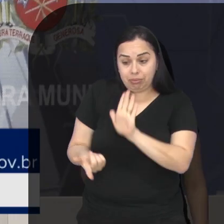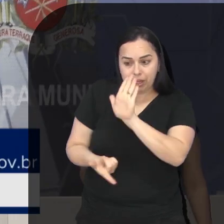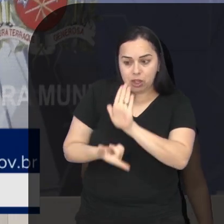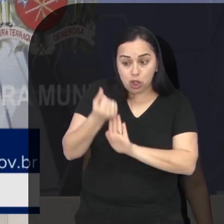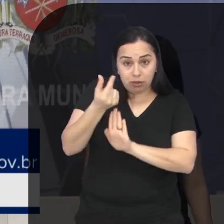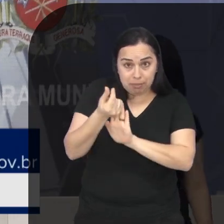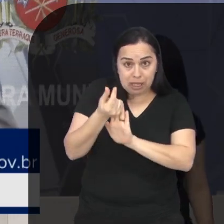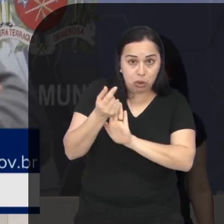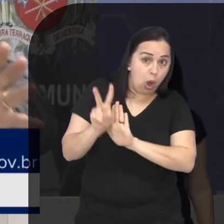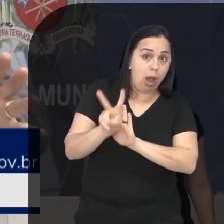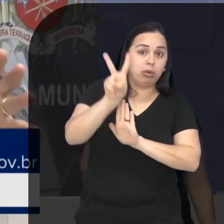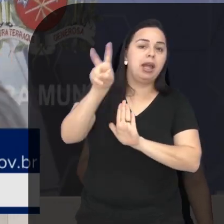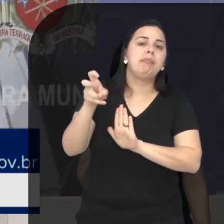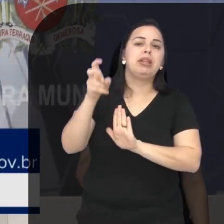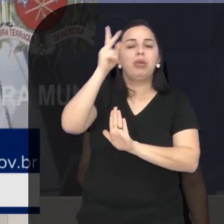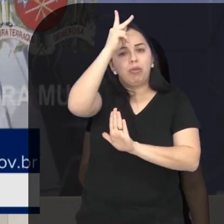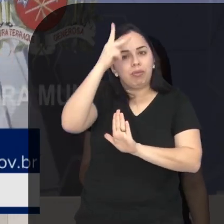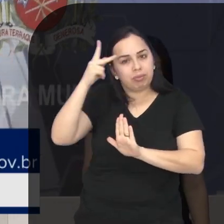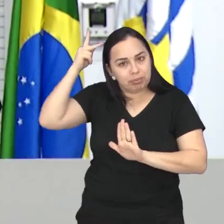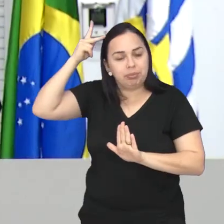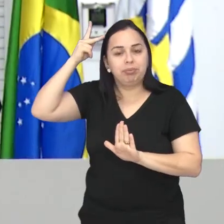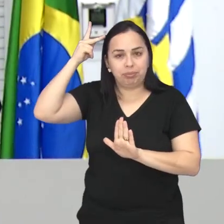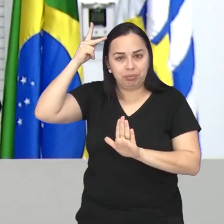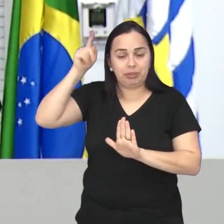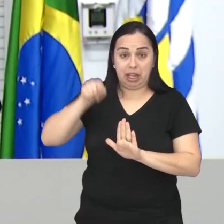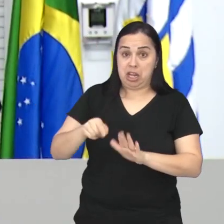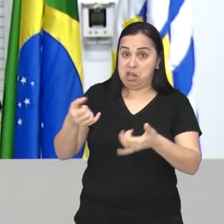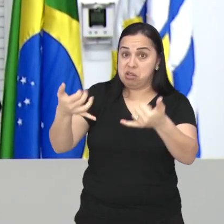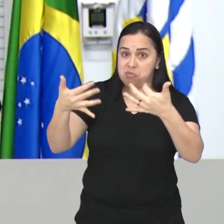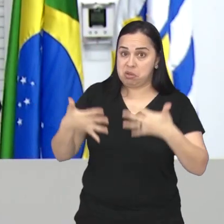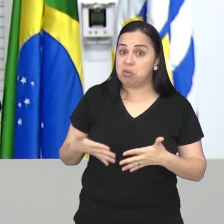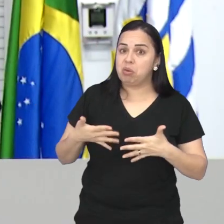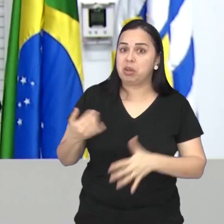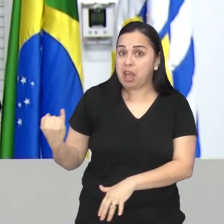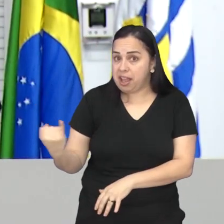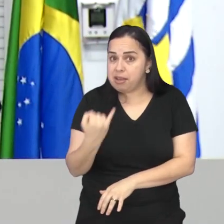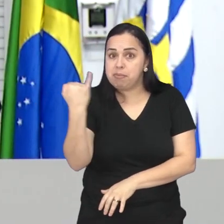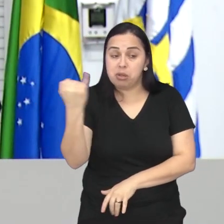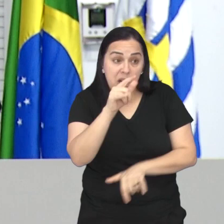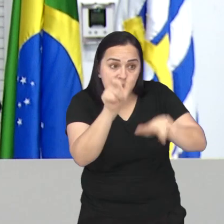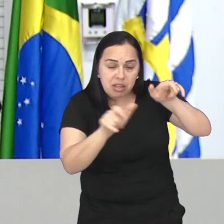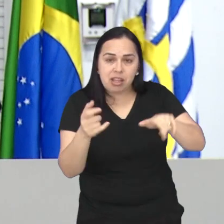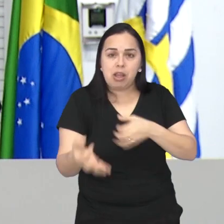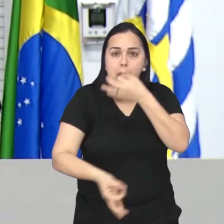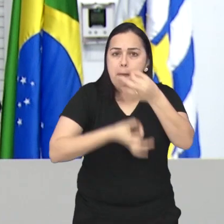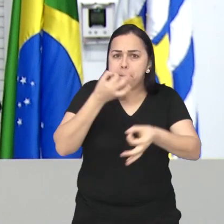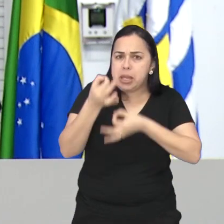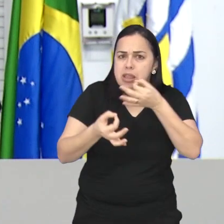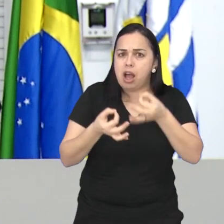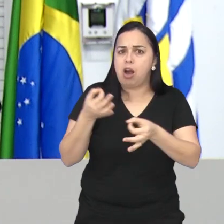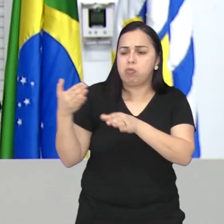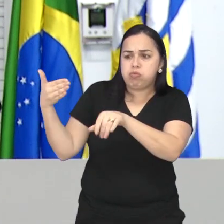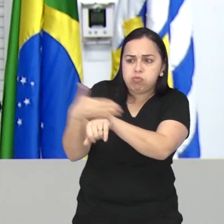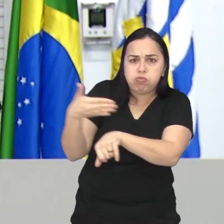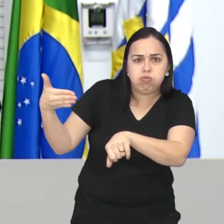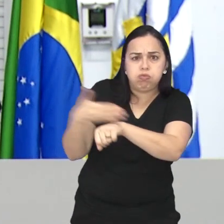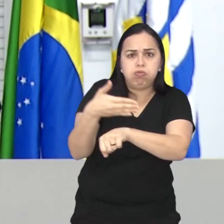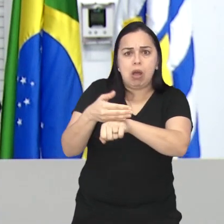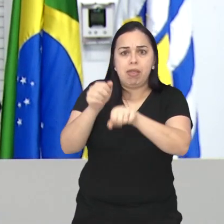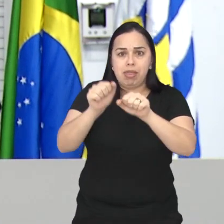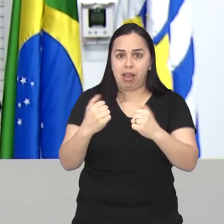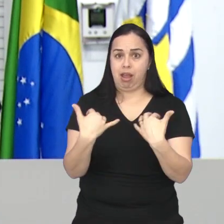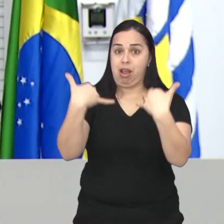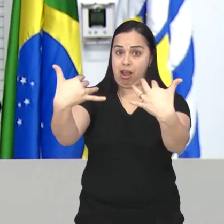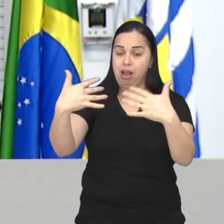fez parte da fala do vereador Fernando Petit. O parlamentar citou a importância da participação popular nas audiências públicas da